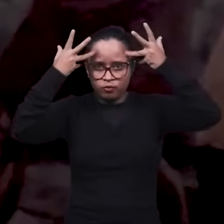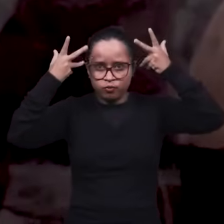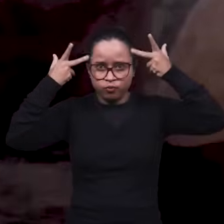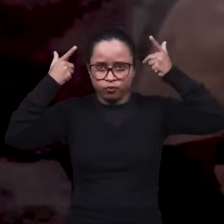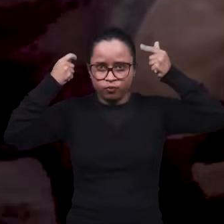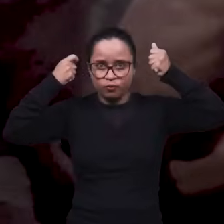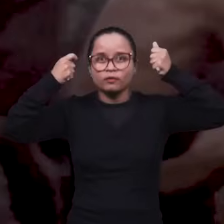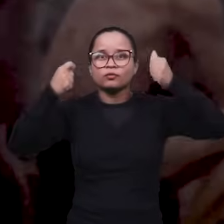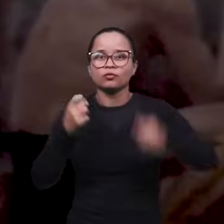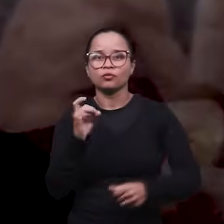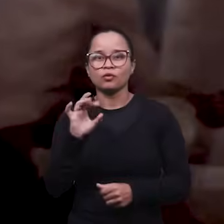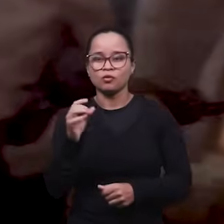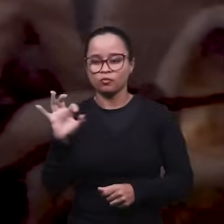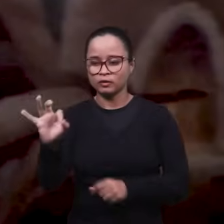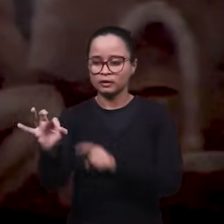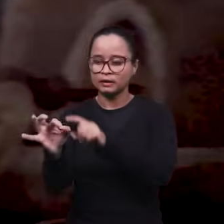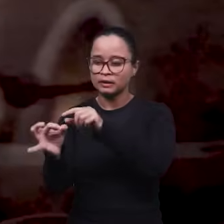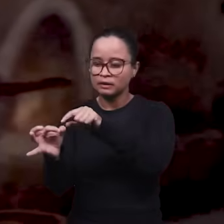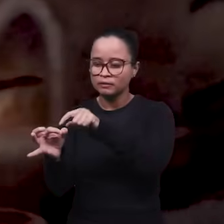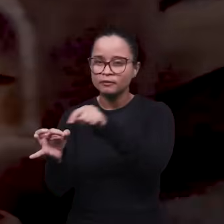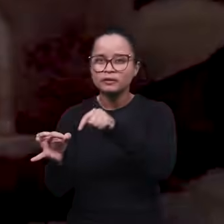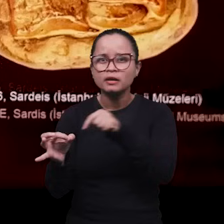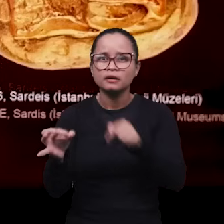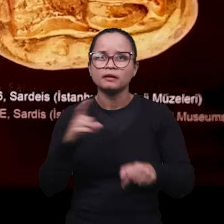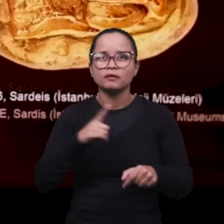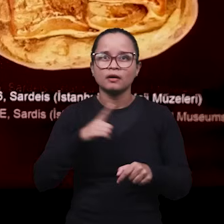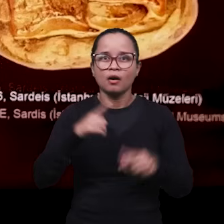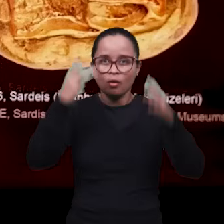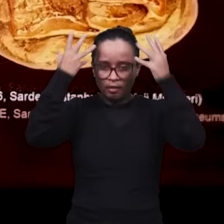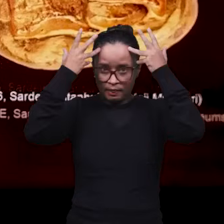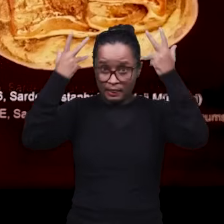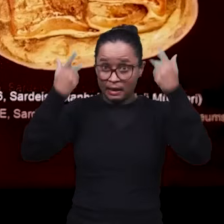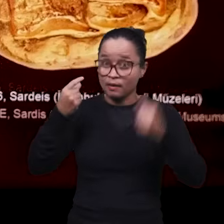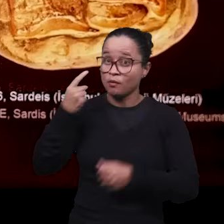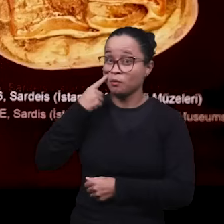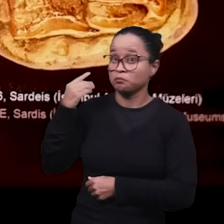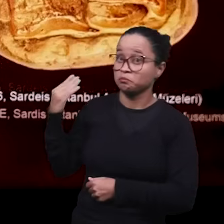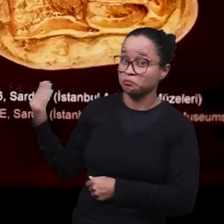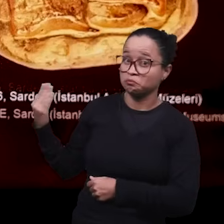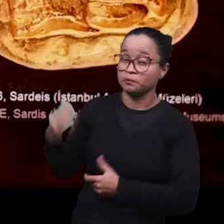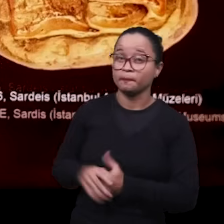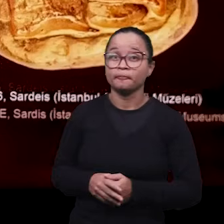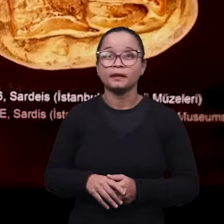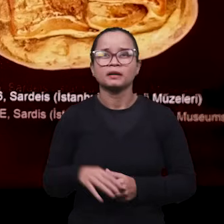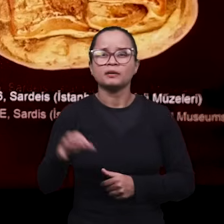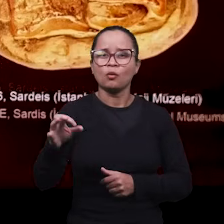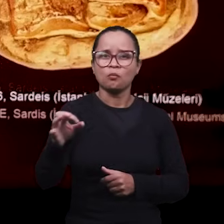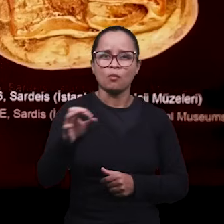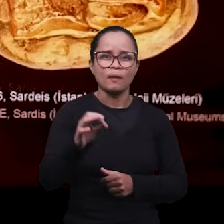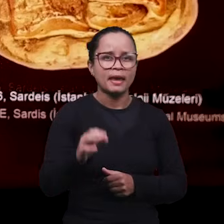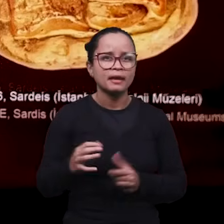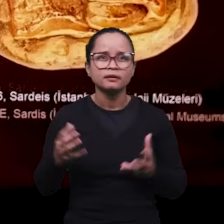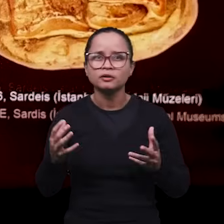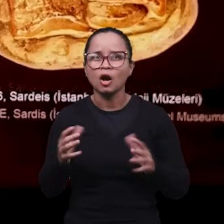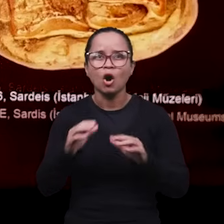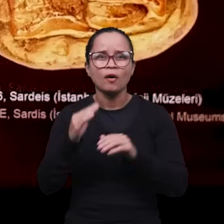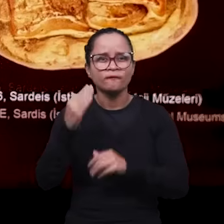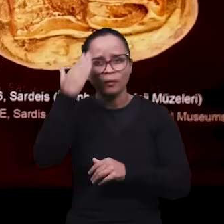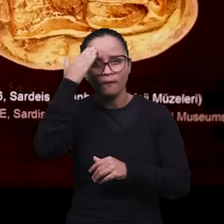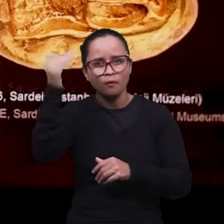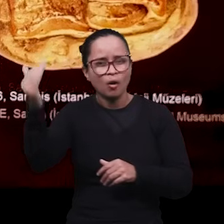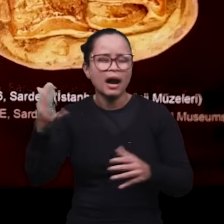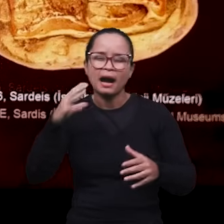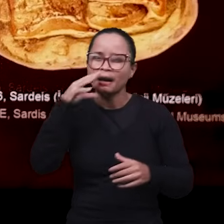dos lados somente, no anverso. O sucesso da moeda foi imediato. Em torno